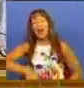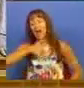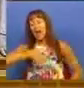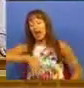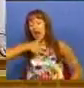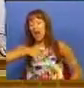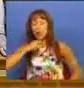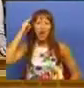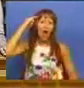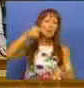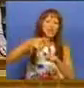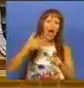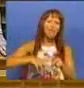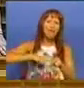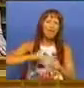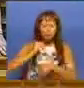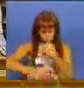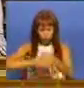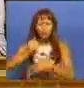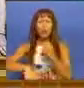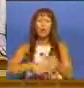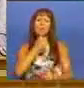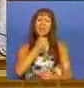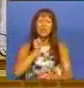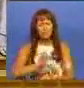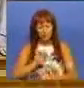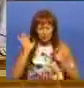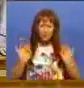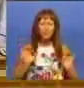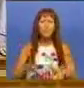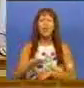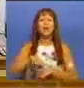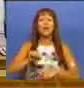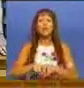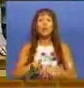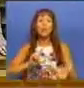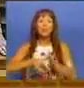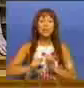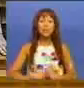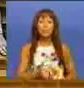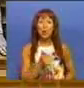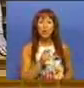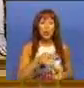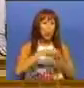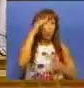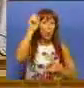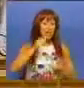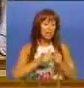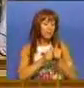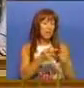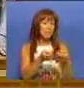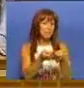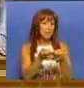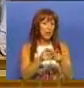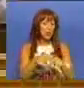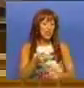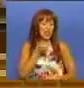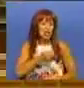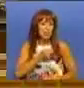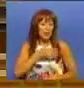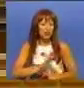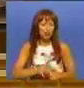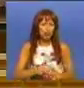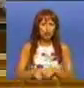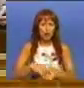histórica das intenções, avançar com medidas concretas e, desse ponto de vista, o projeto do Bloco de Esquerda é o único que segue de perto experiências que